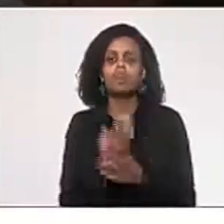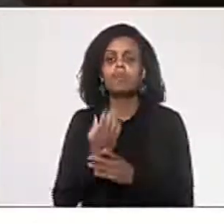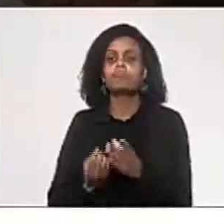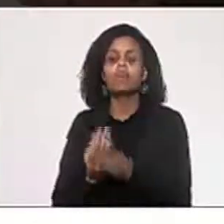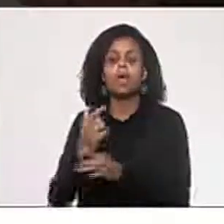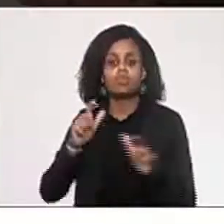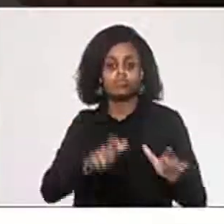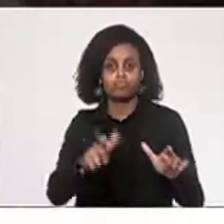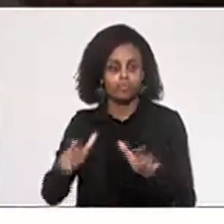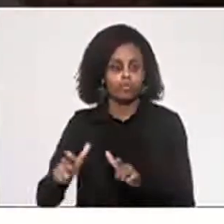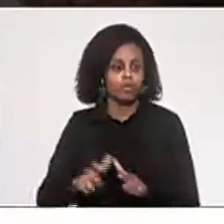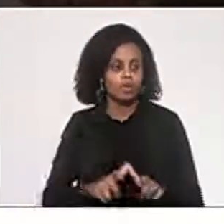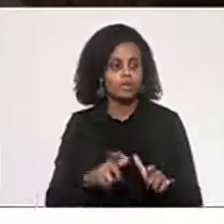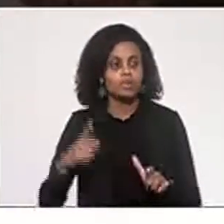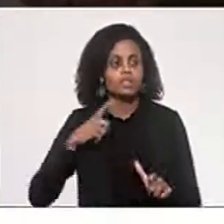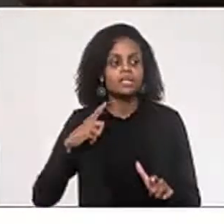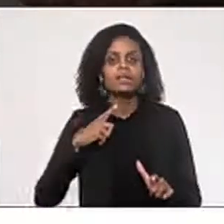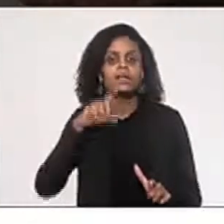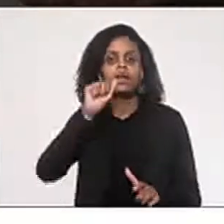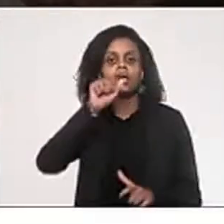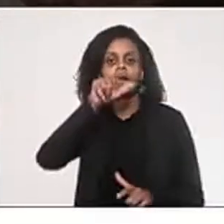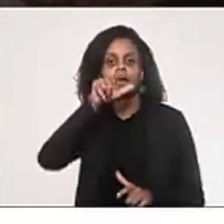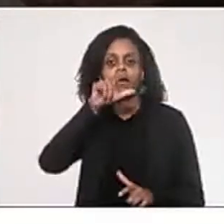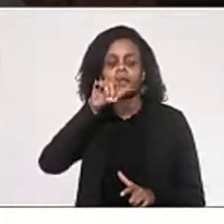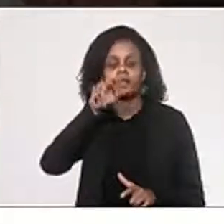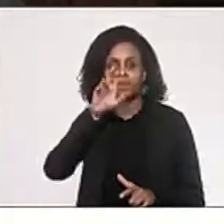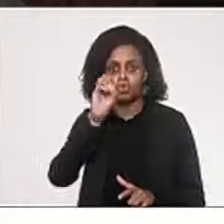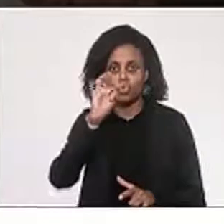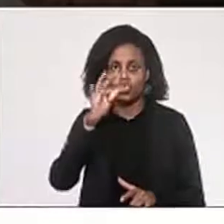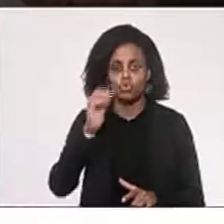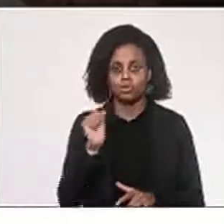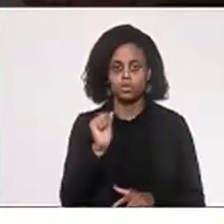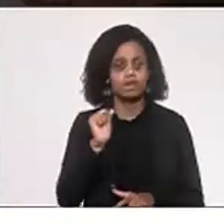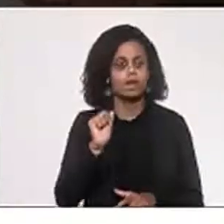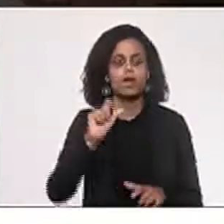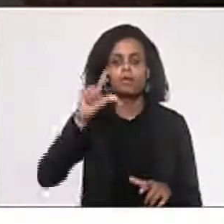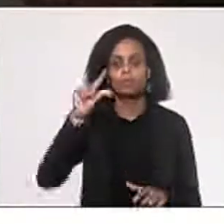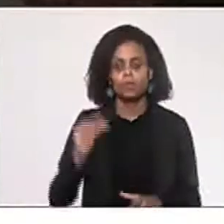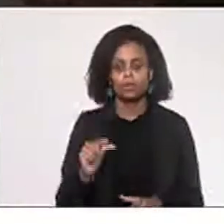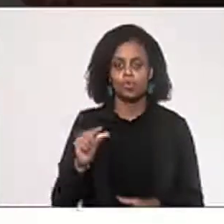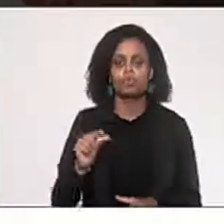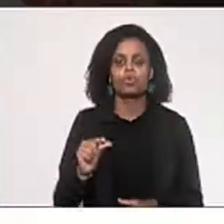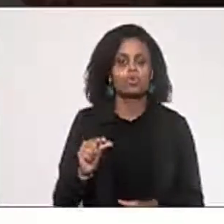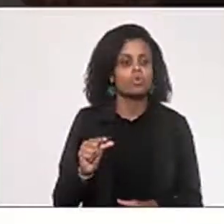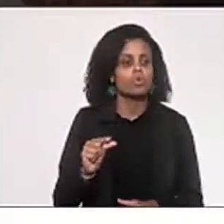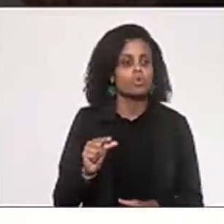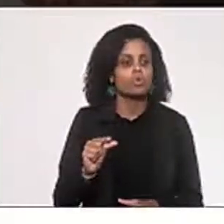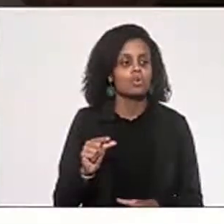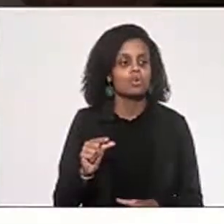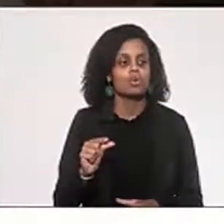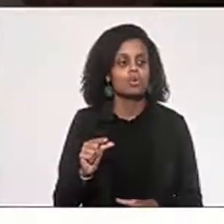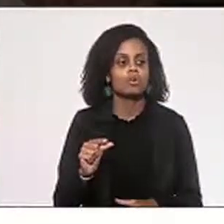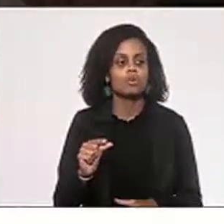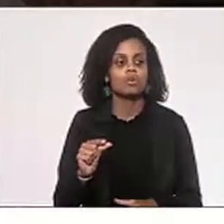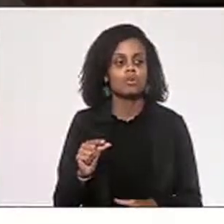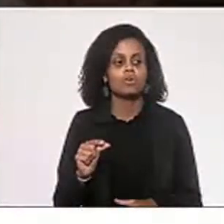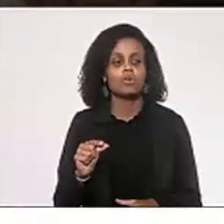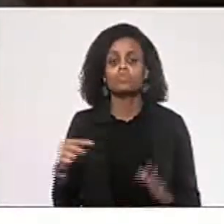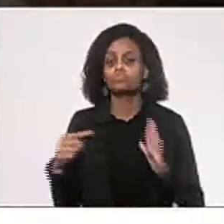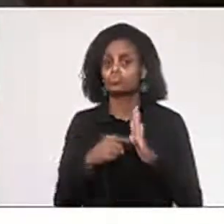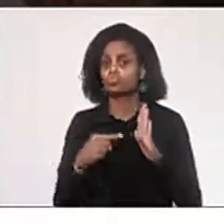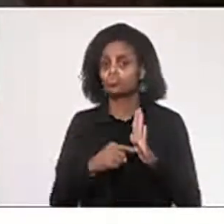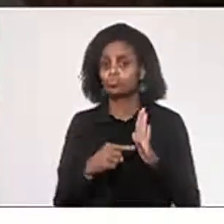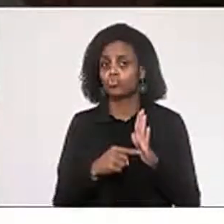locais tenham uma alíquota muito menor do que aquela